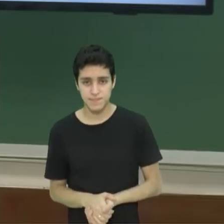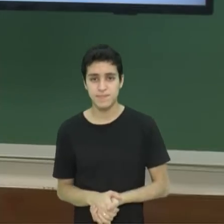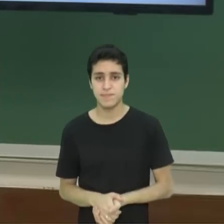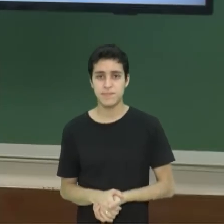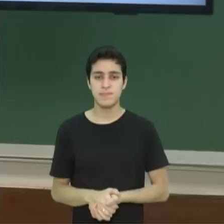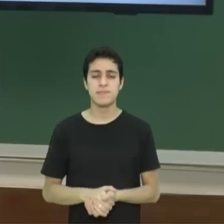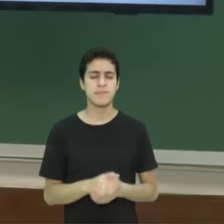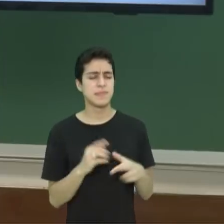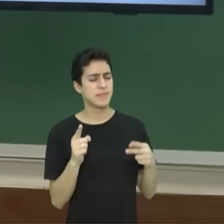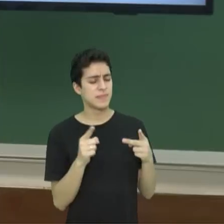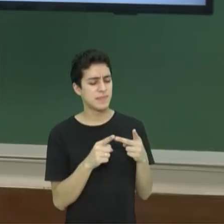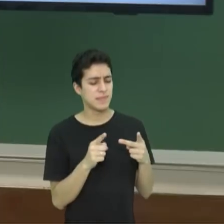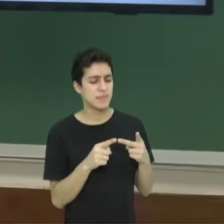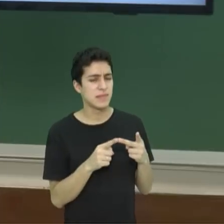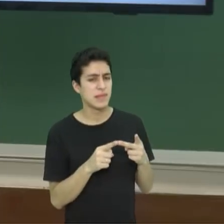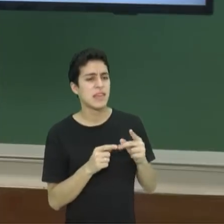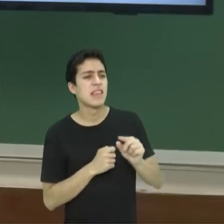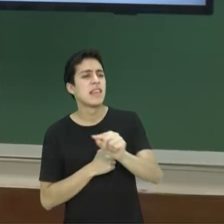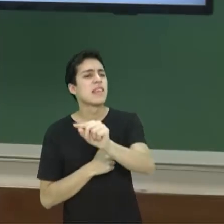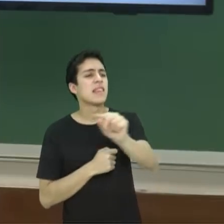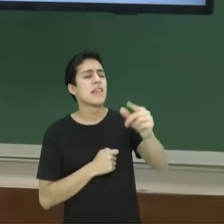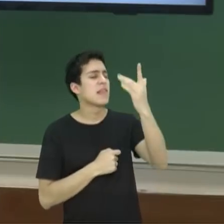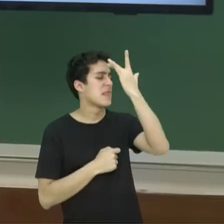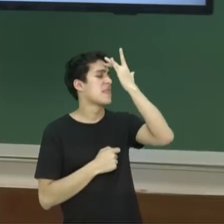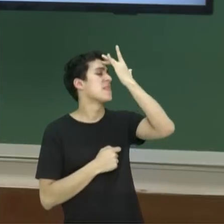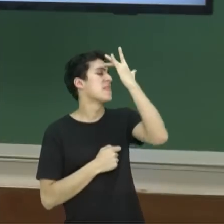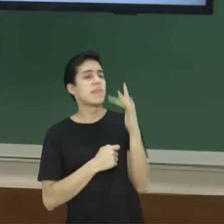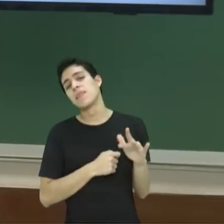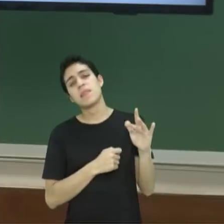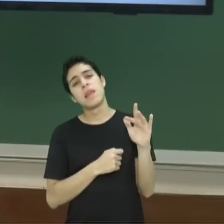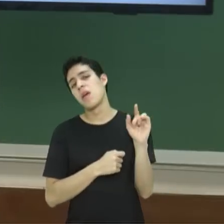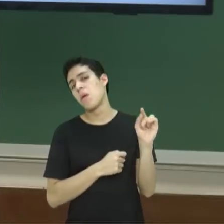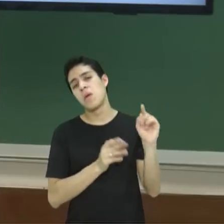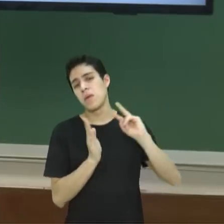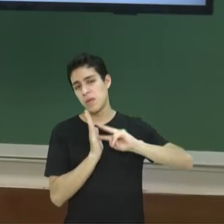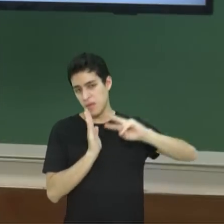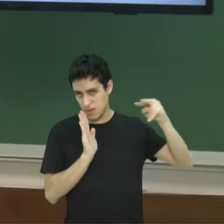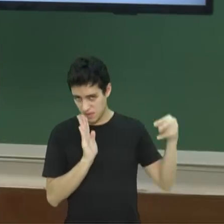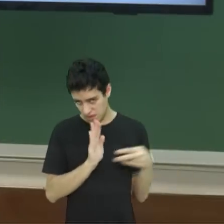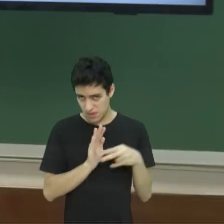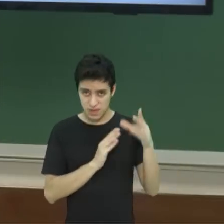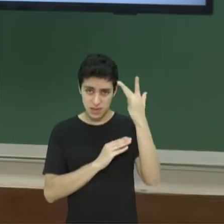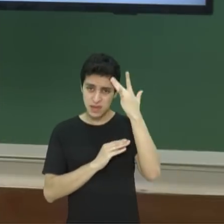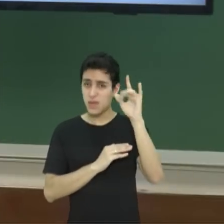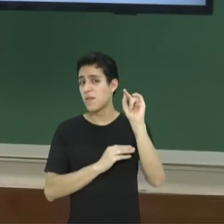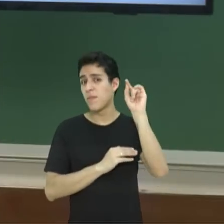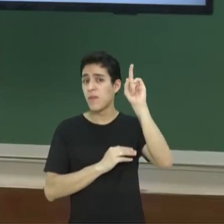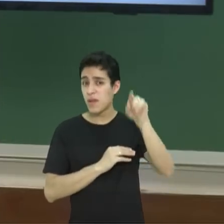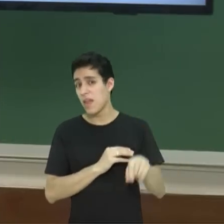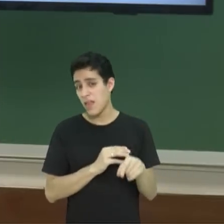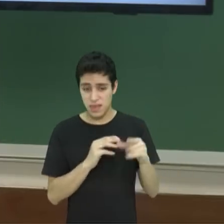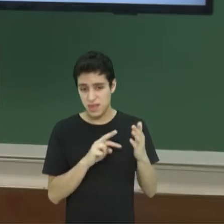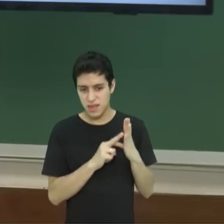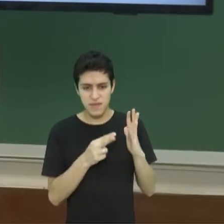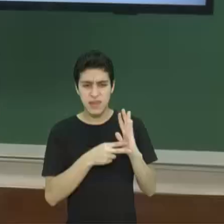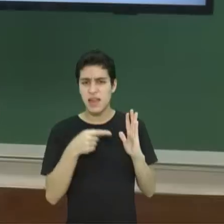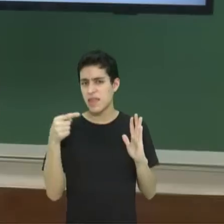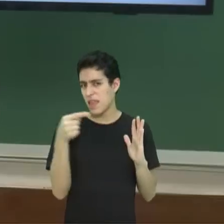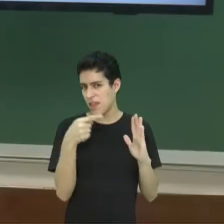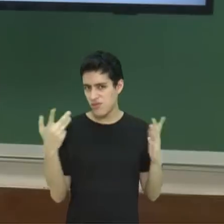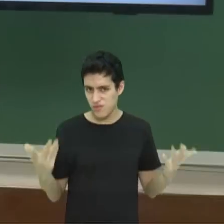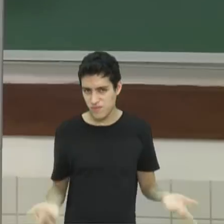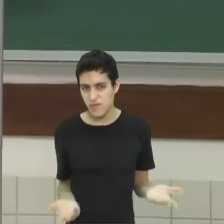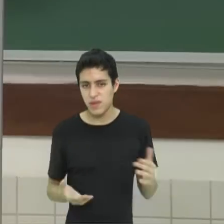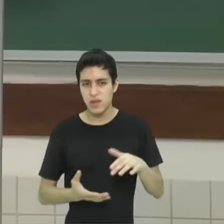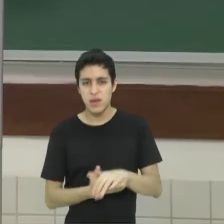na segunda diz que ninguém sabe bem o que é. Não saber o que é um enunciado negativo.